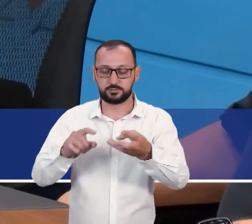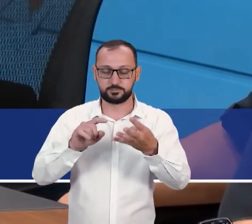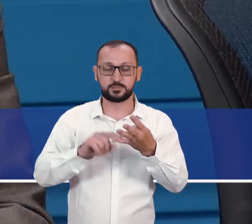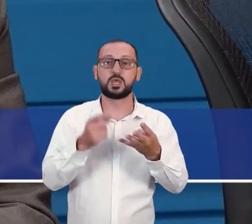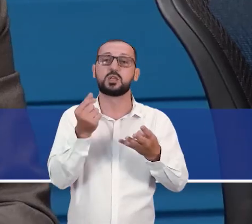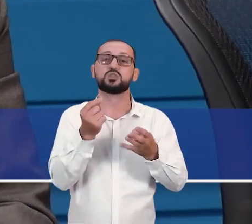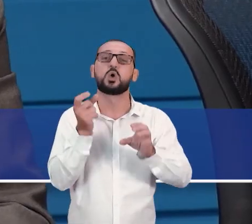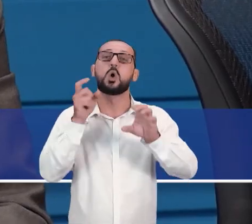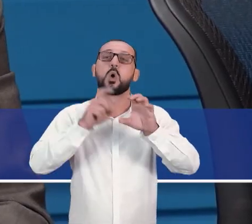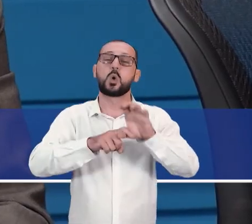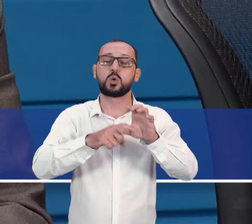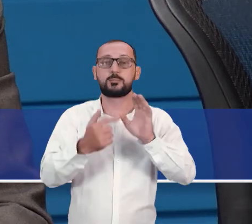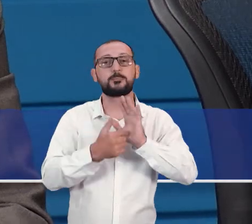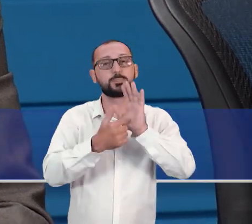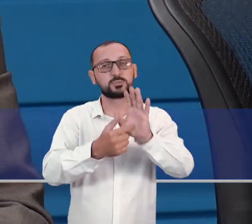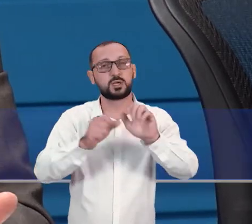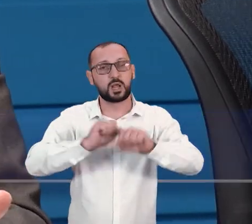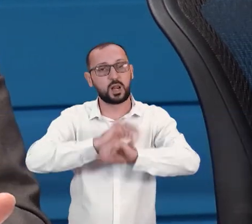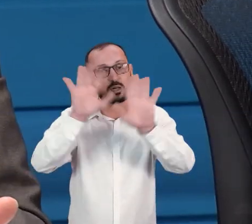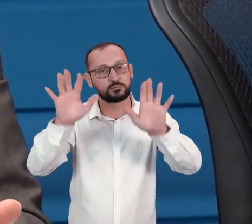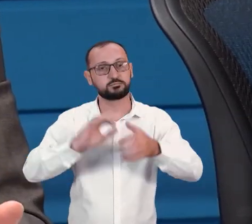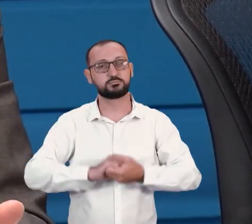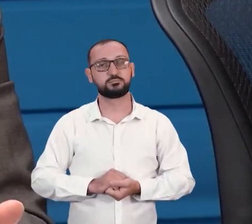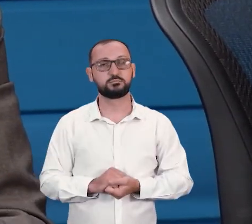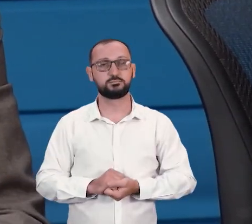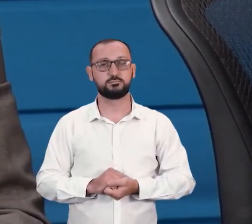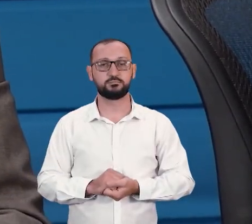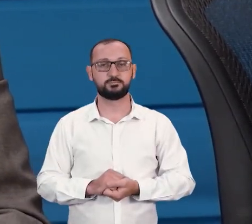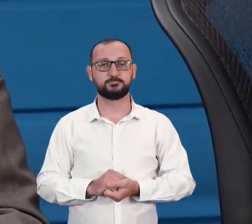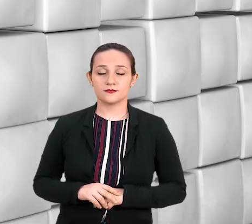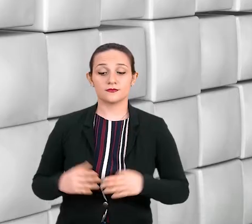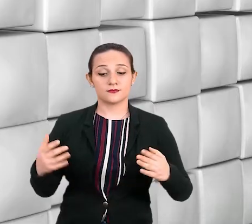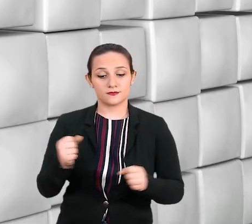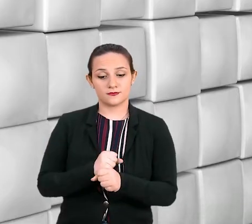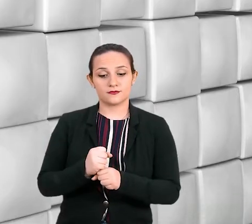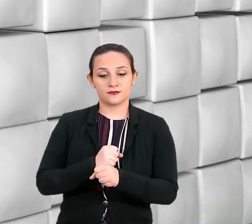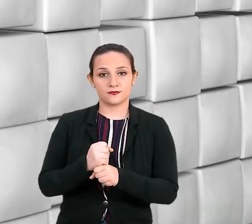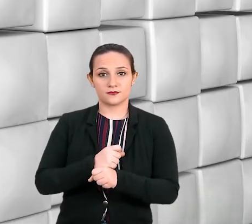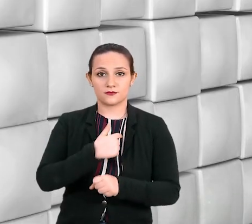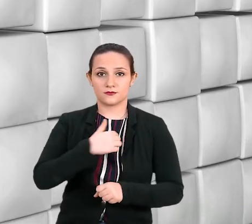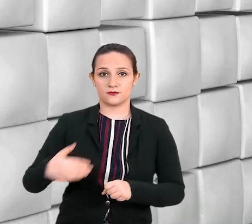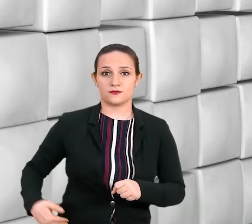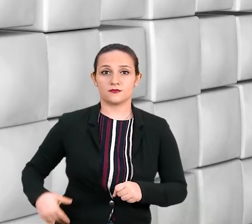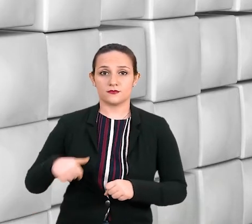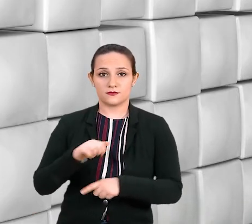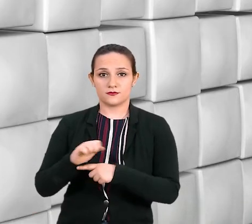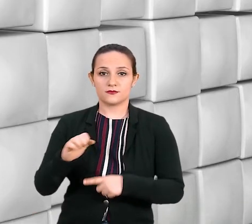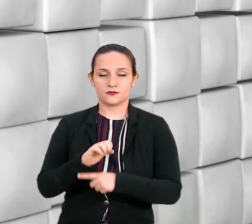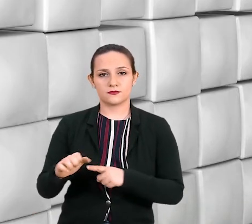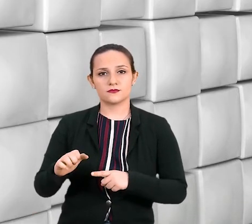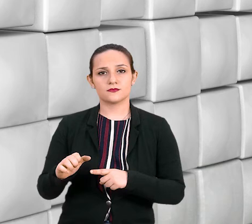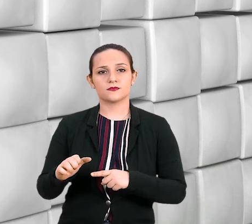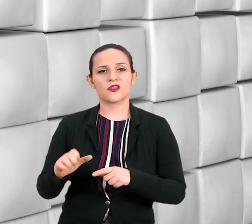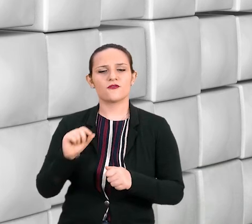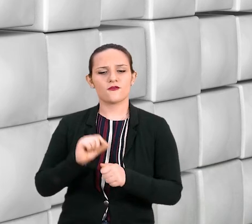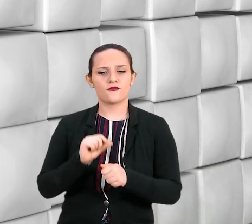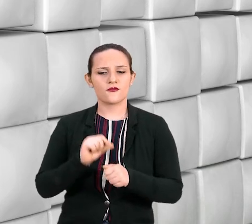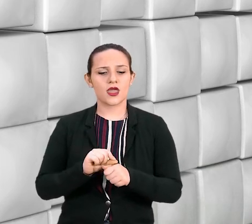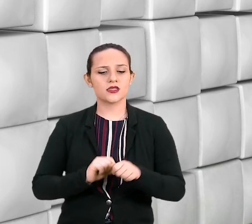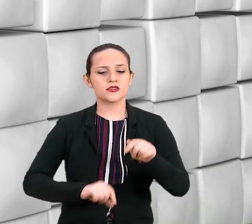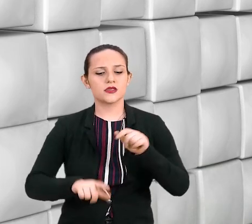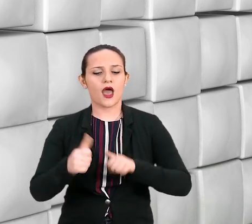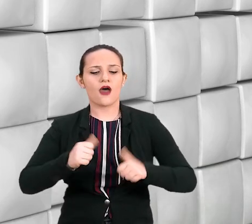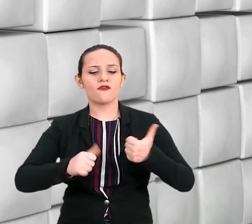de domínio e a ampliação da transparência das contas pela concessionária. Neste ano, o governo do estado optou por